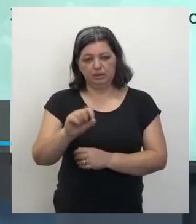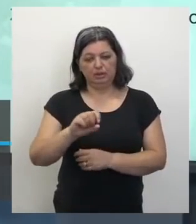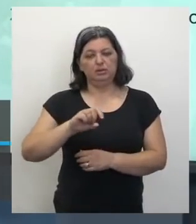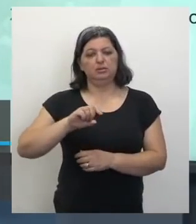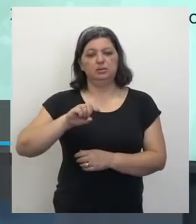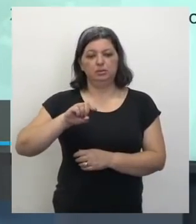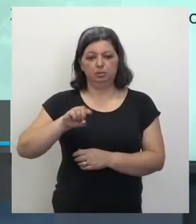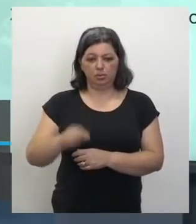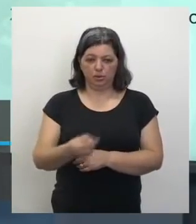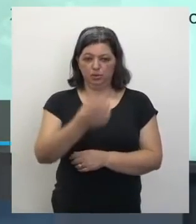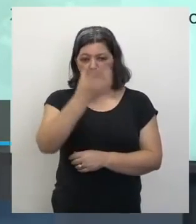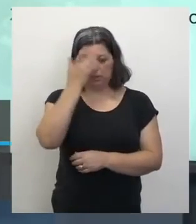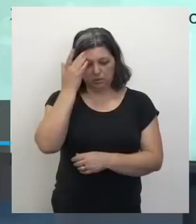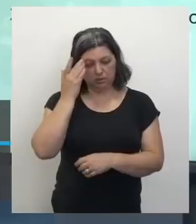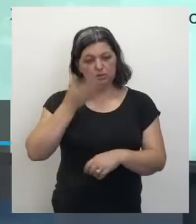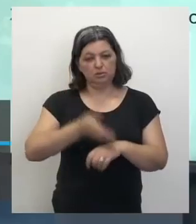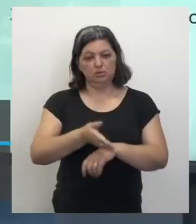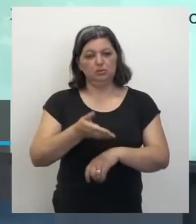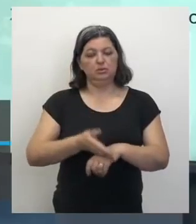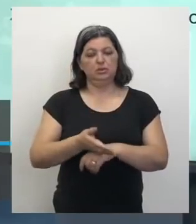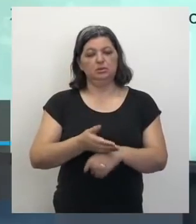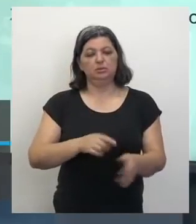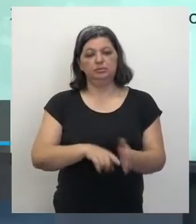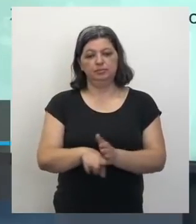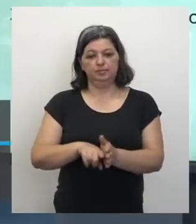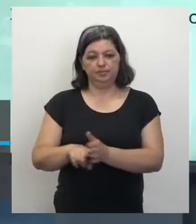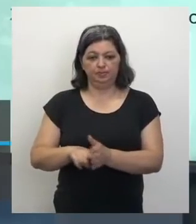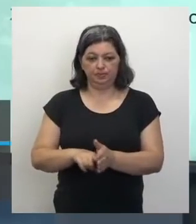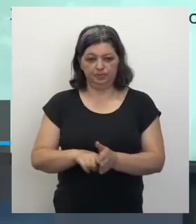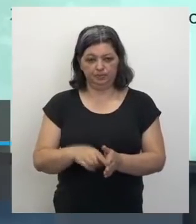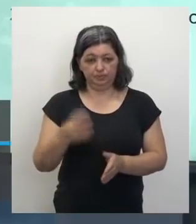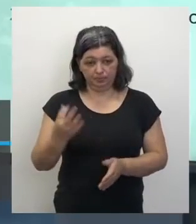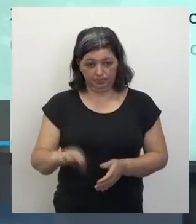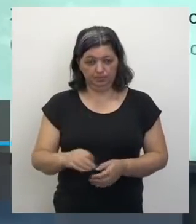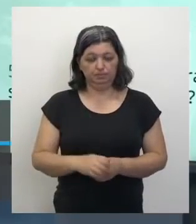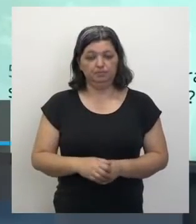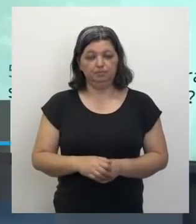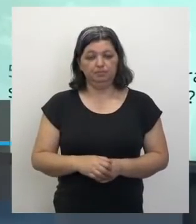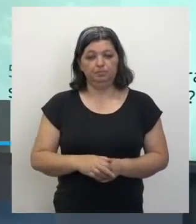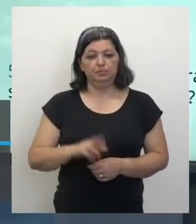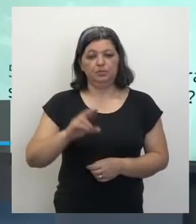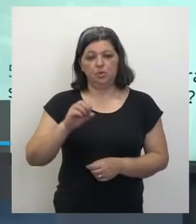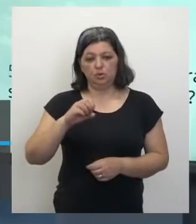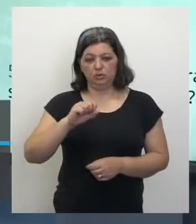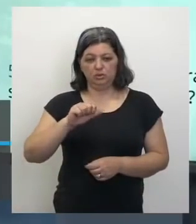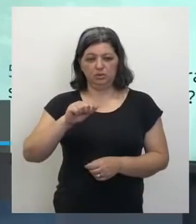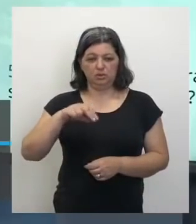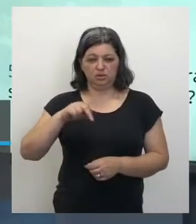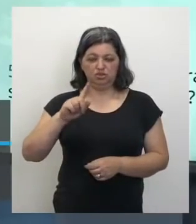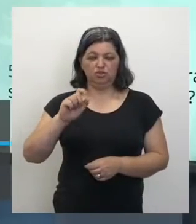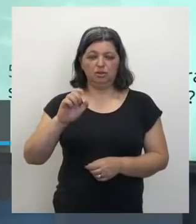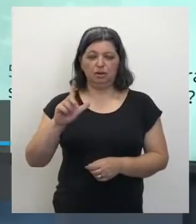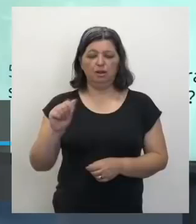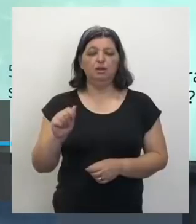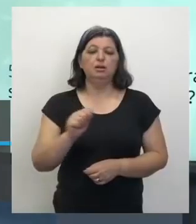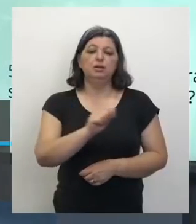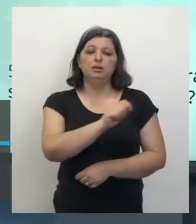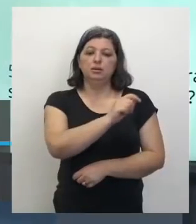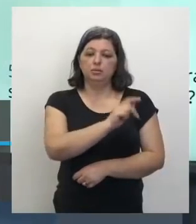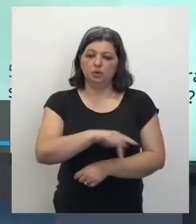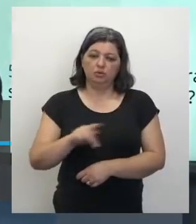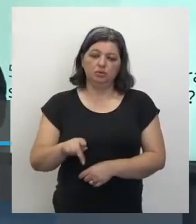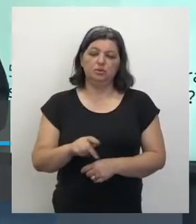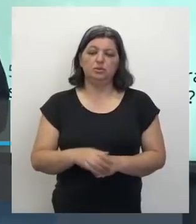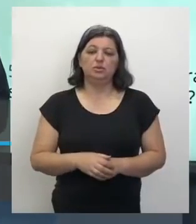pessoas participaram da pesquisa. Quem colocou isso está certinho. Então, quem respondeu foi a Rosângela Ribeiro, professora. Foi o Gustavo, da